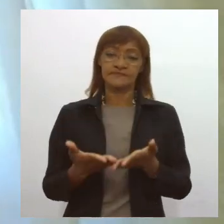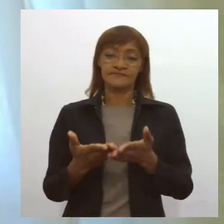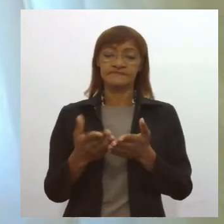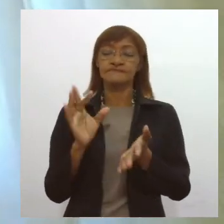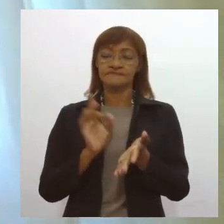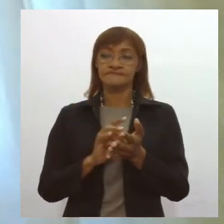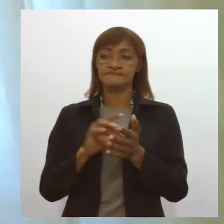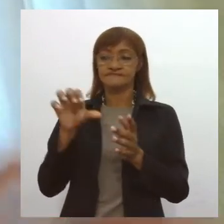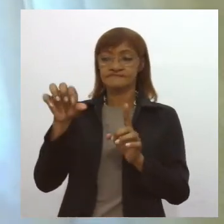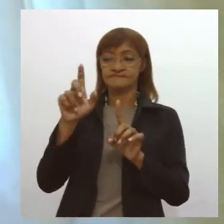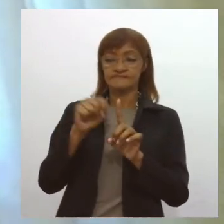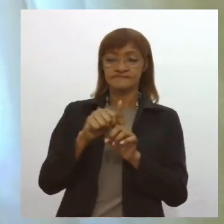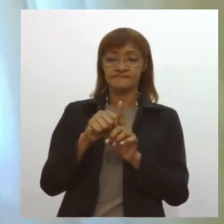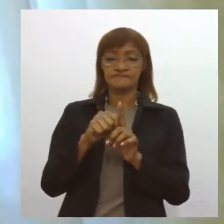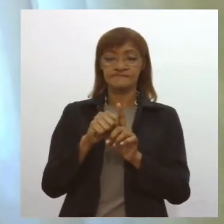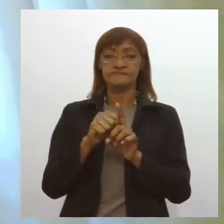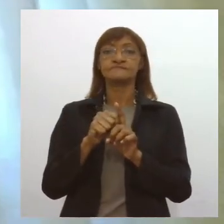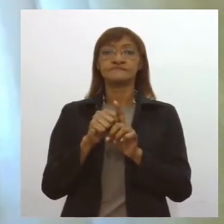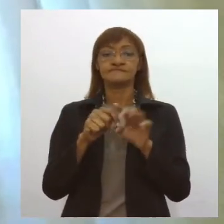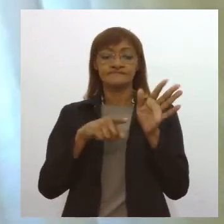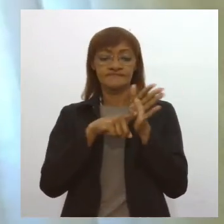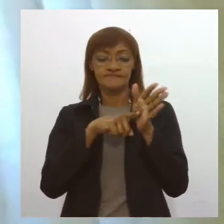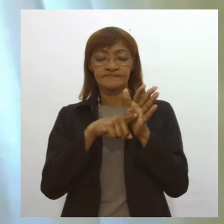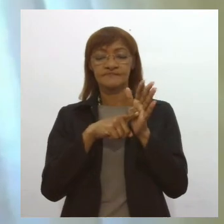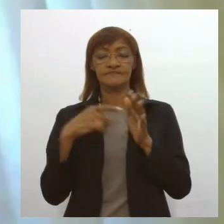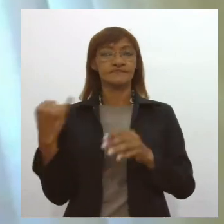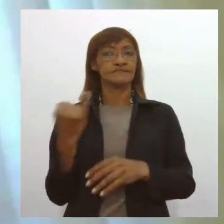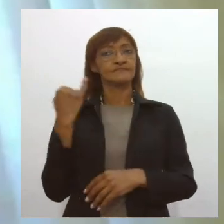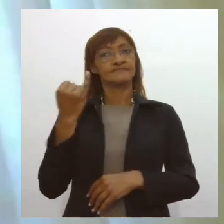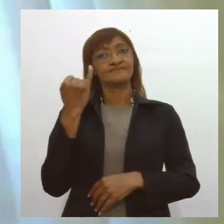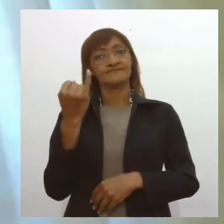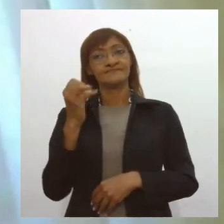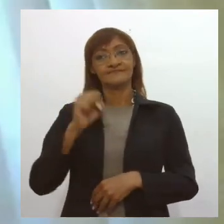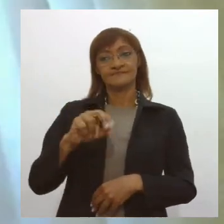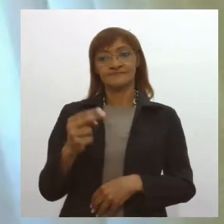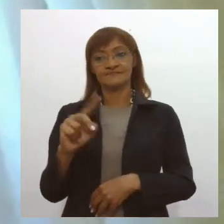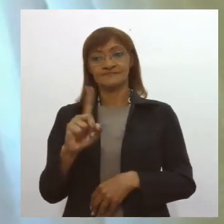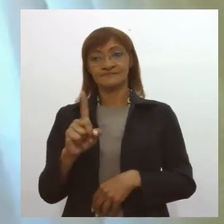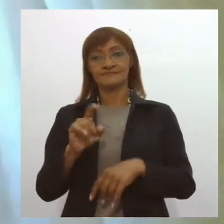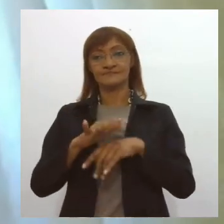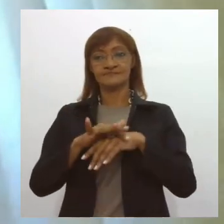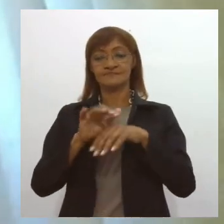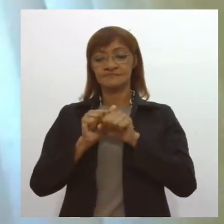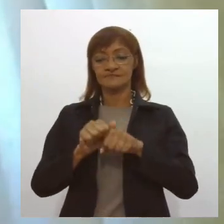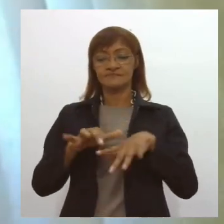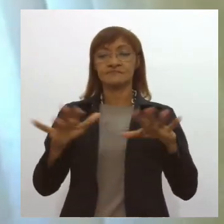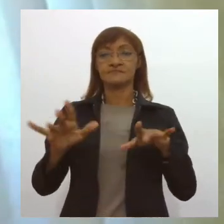realmente é fundamental, com pandemia ou sem pandemia. O que a gente faz